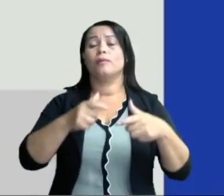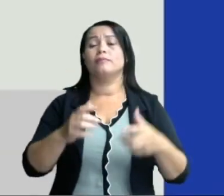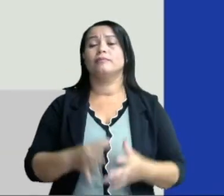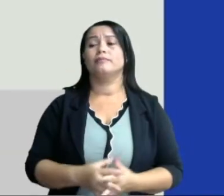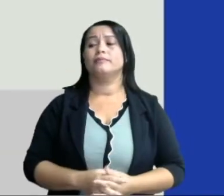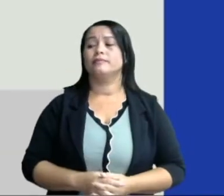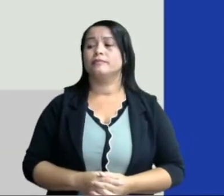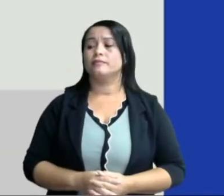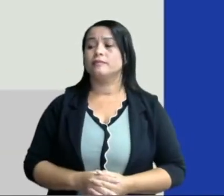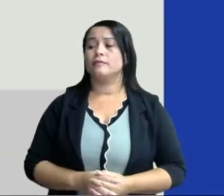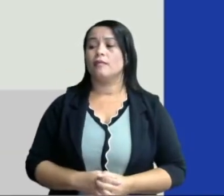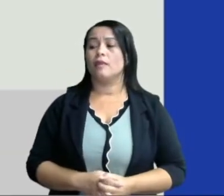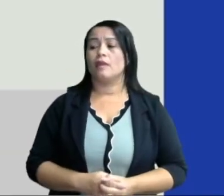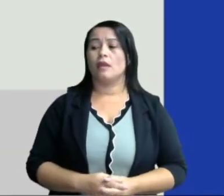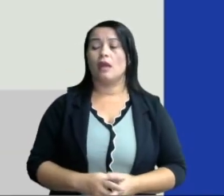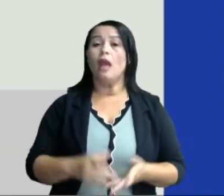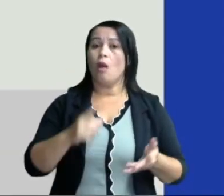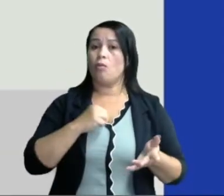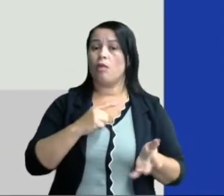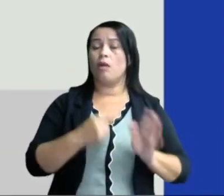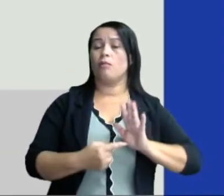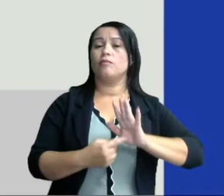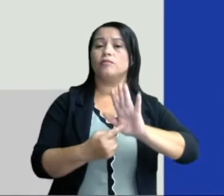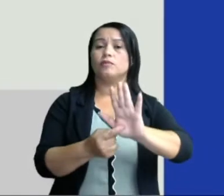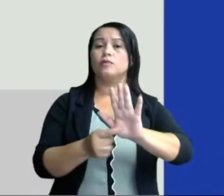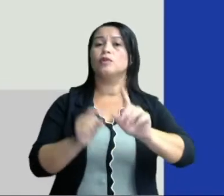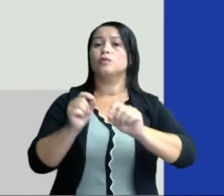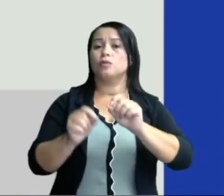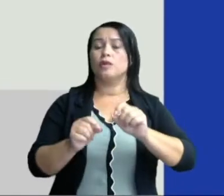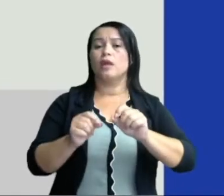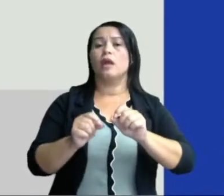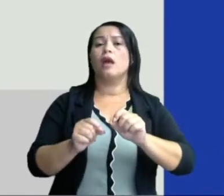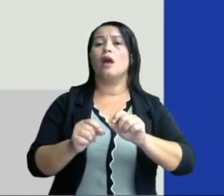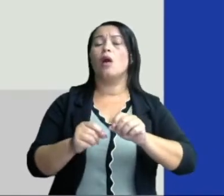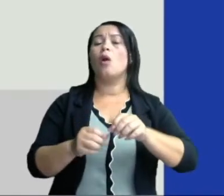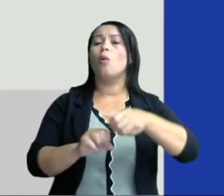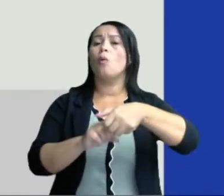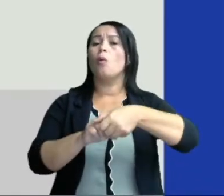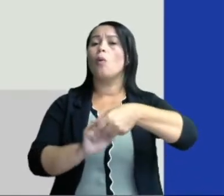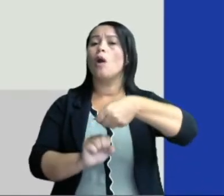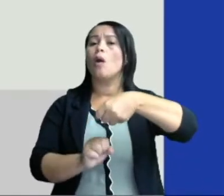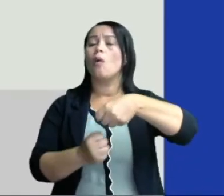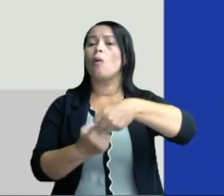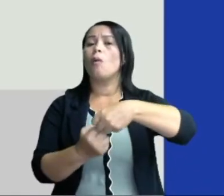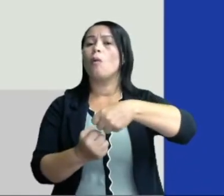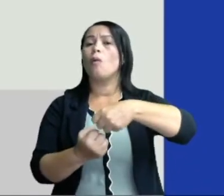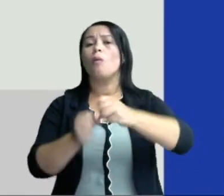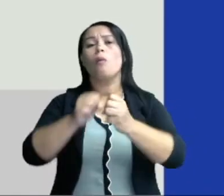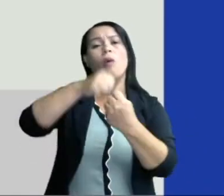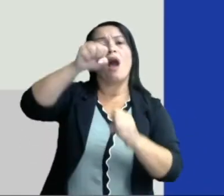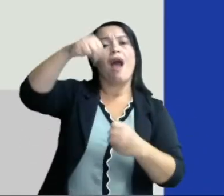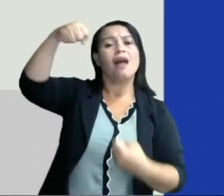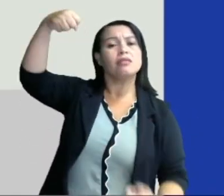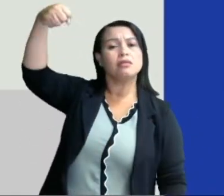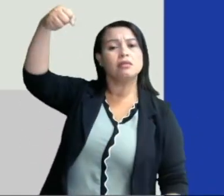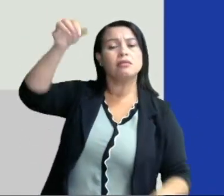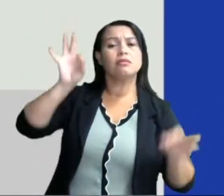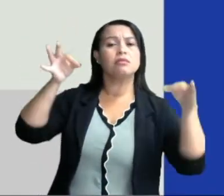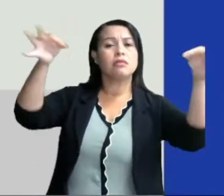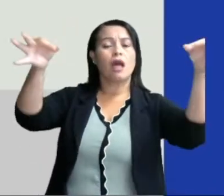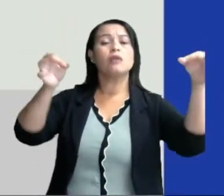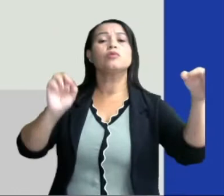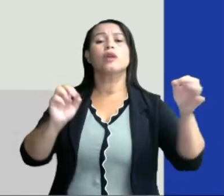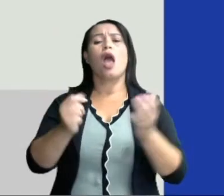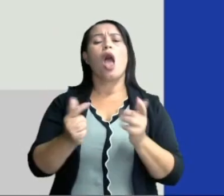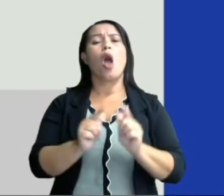sufixos? Eu trouxe aqui para vocês um cartaz. Nesse cartaz a gente está vendo Jornal do